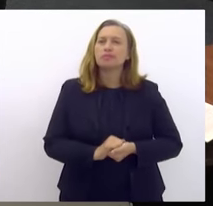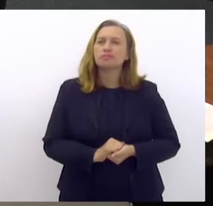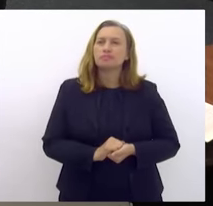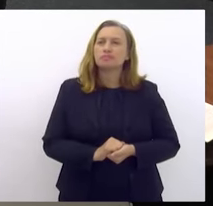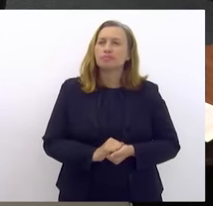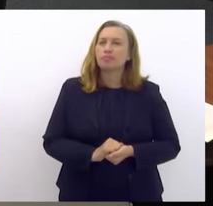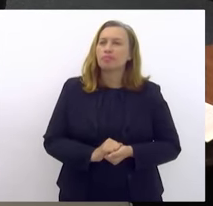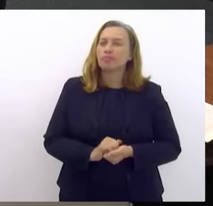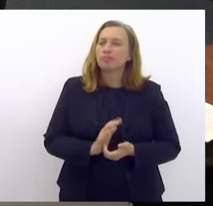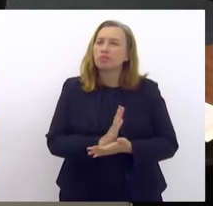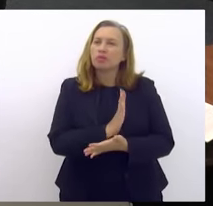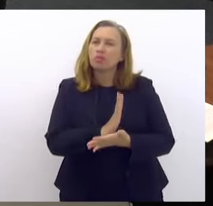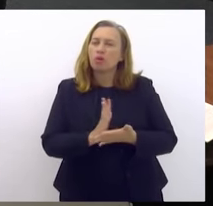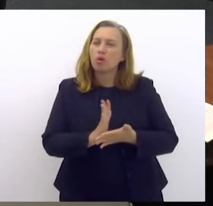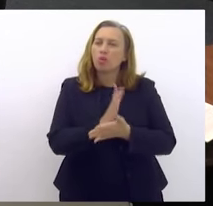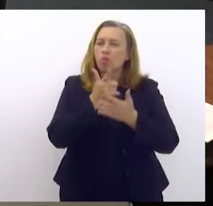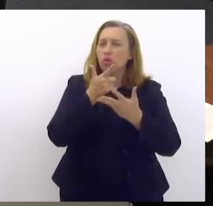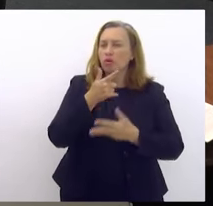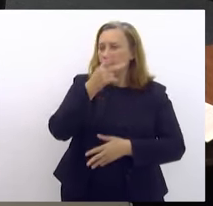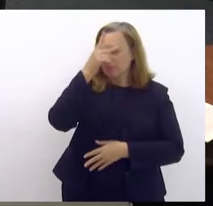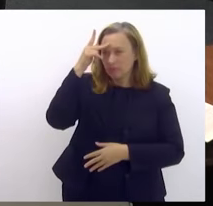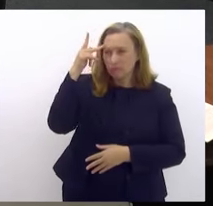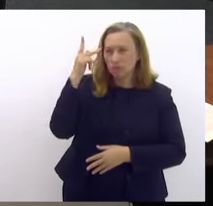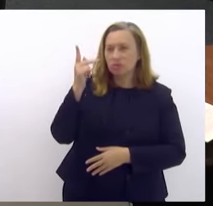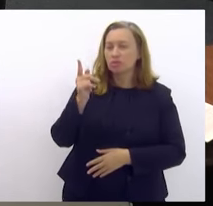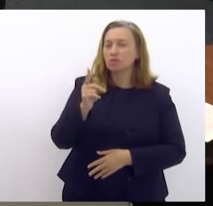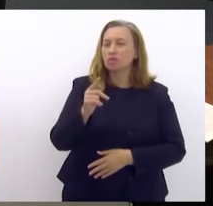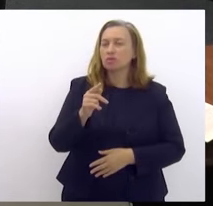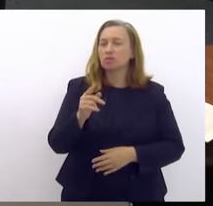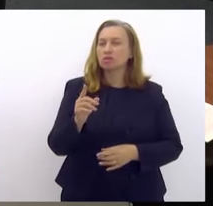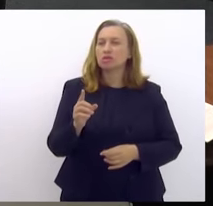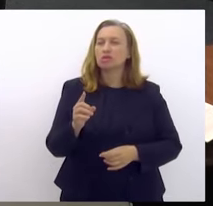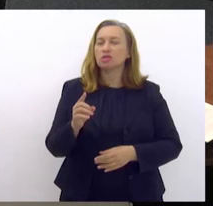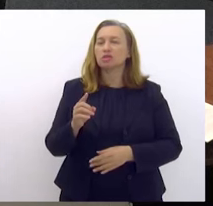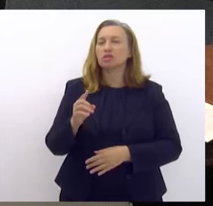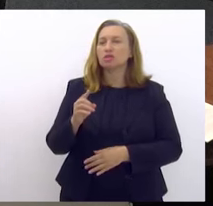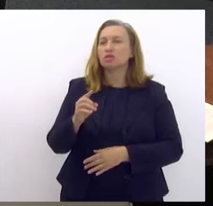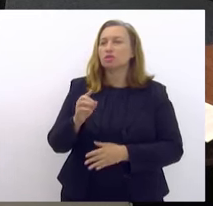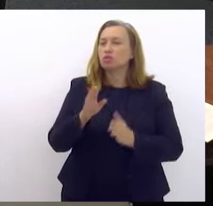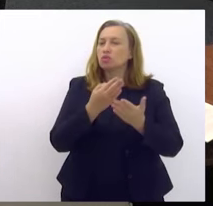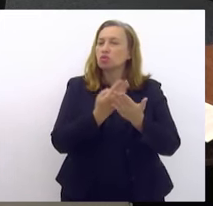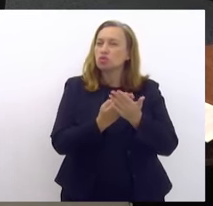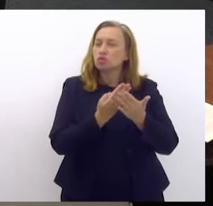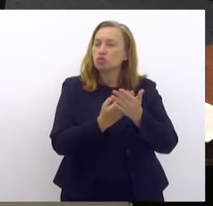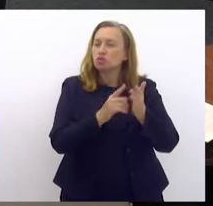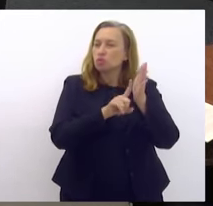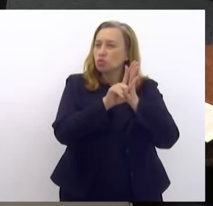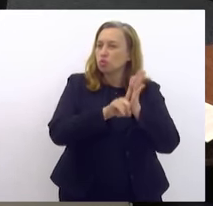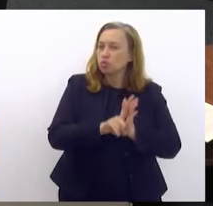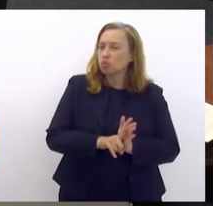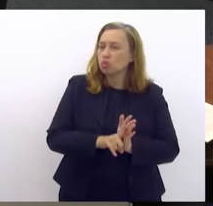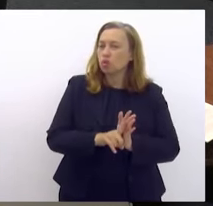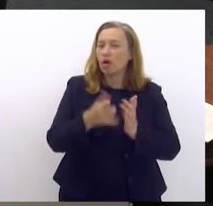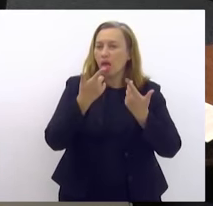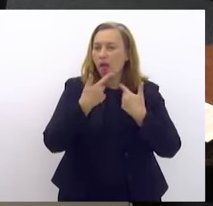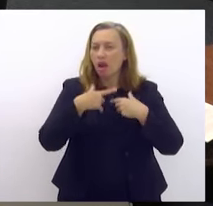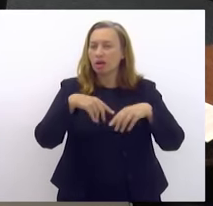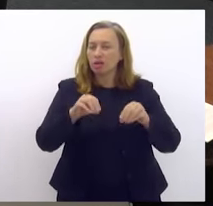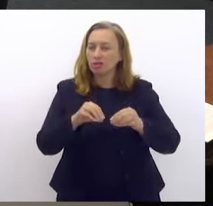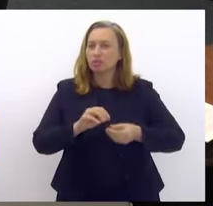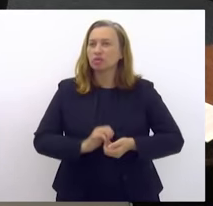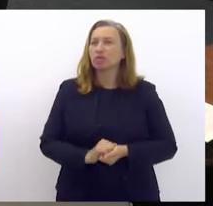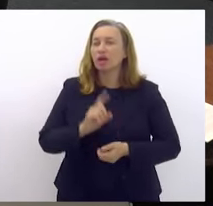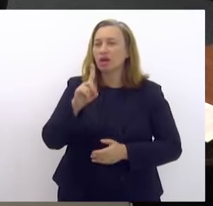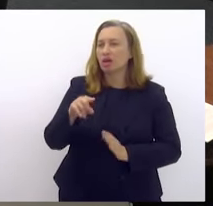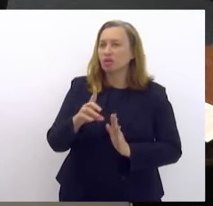apelidado por alguns linguistas e especialistas em línguas portuguesas, a certidão de nascimento da língua é o